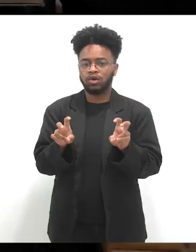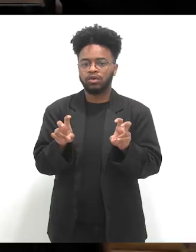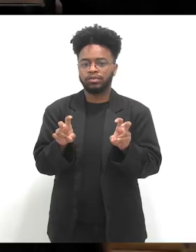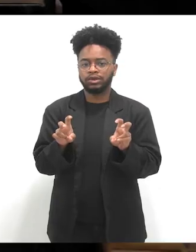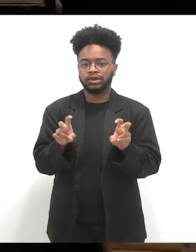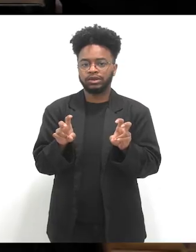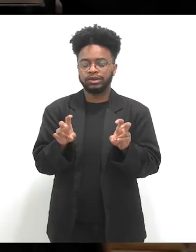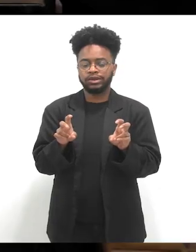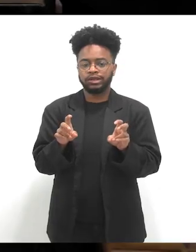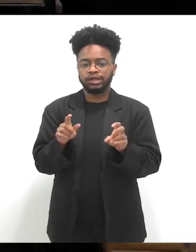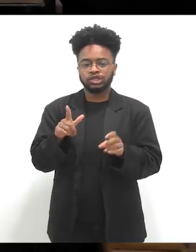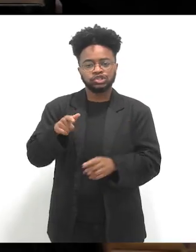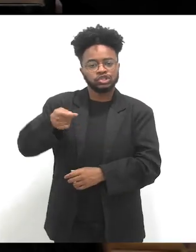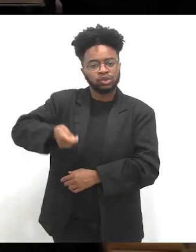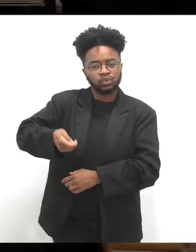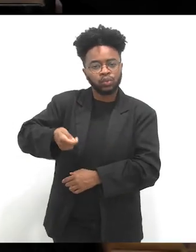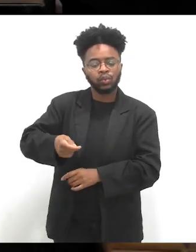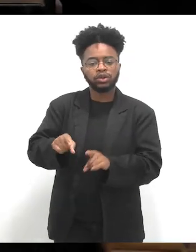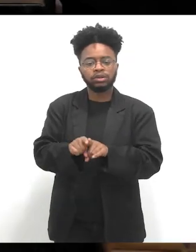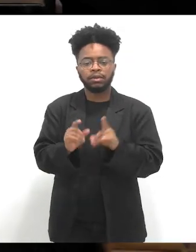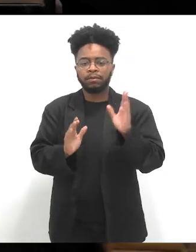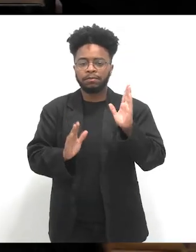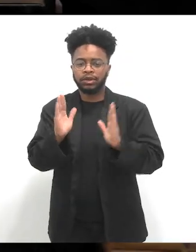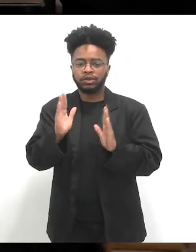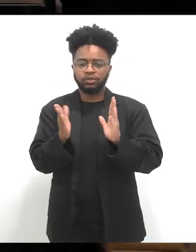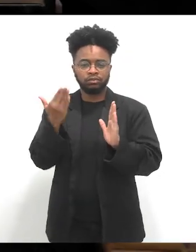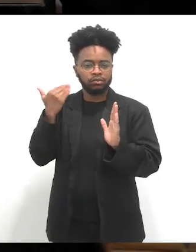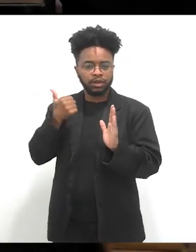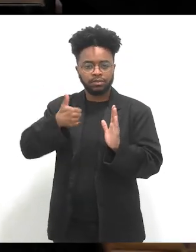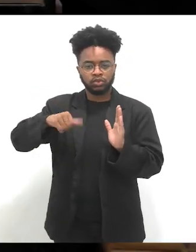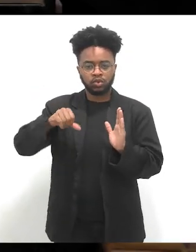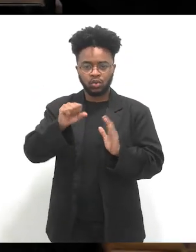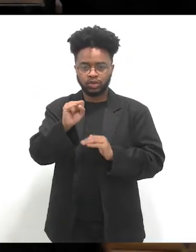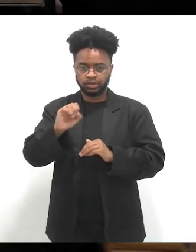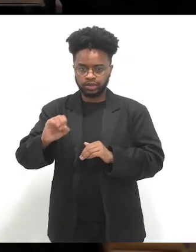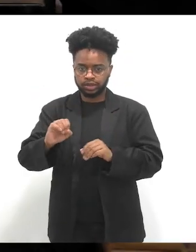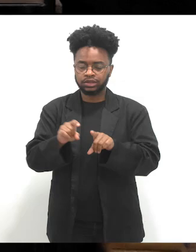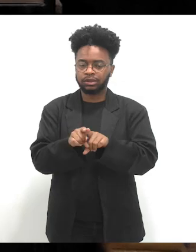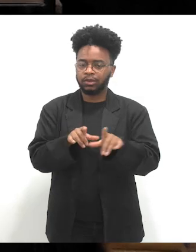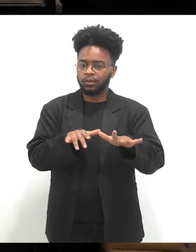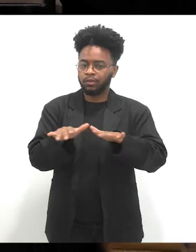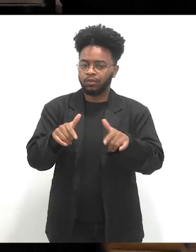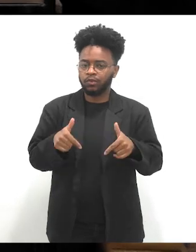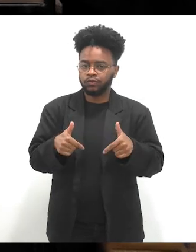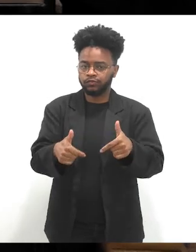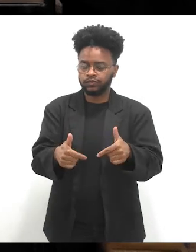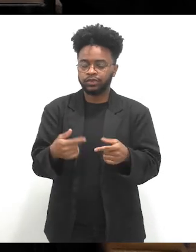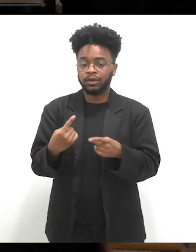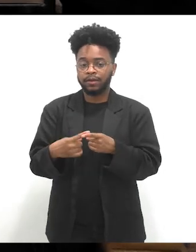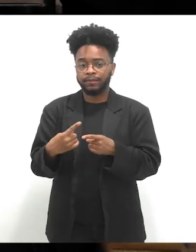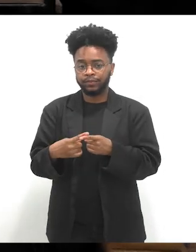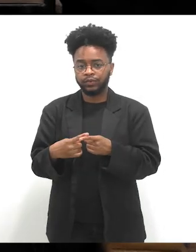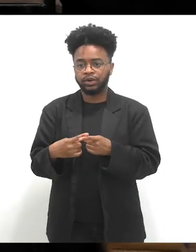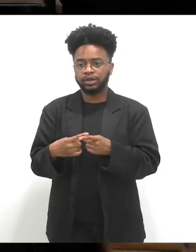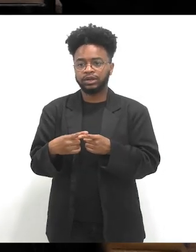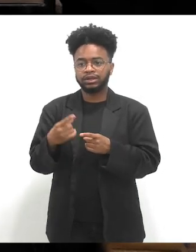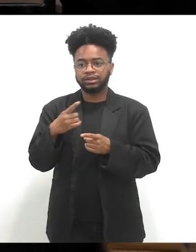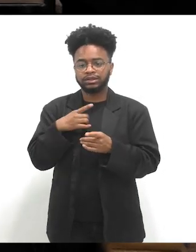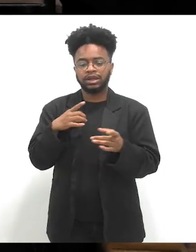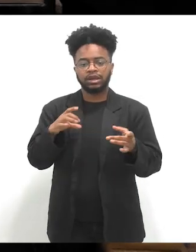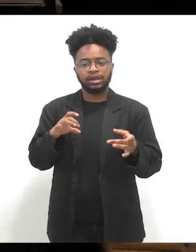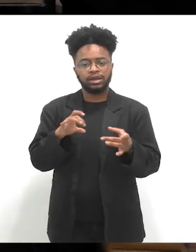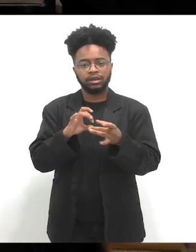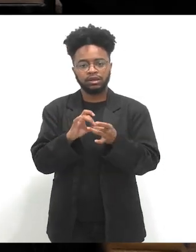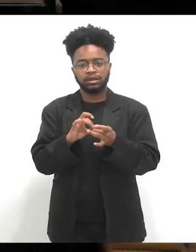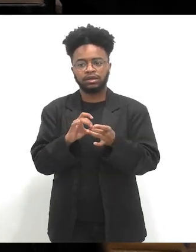com essas questões de ditadura, de todo esse período lá da década de 80, toda essa movimentação, que também tem